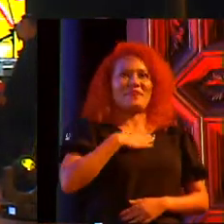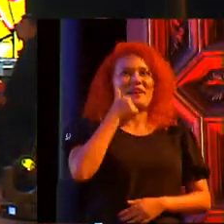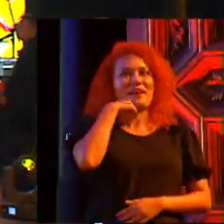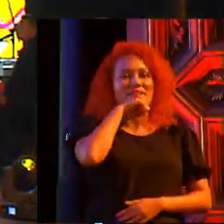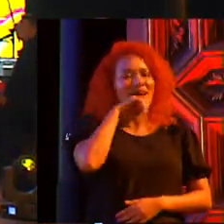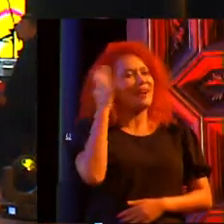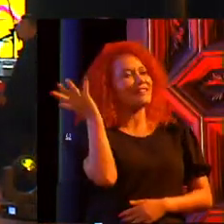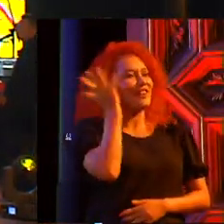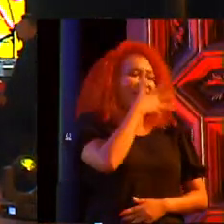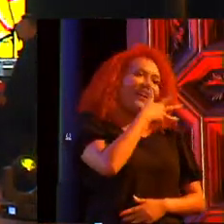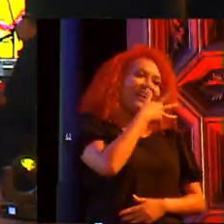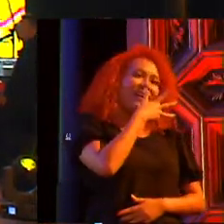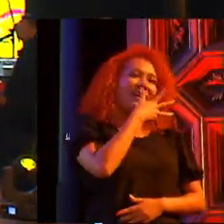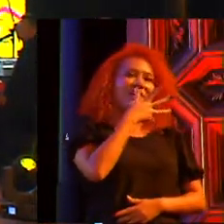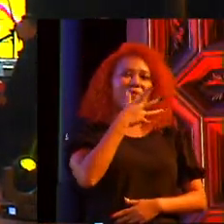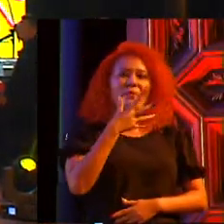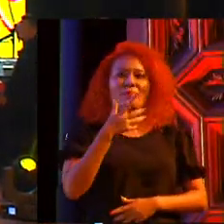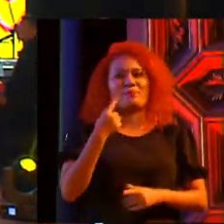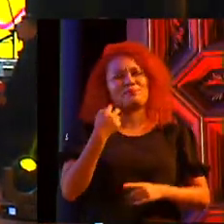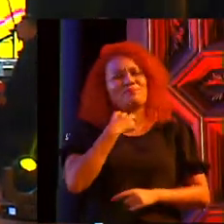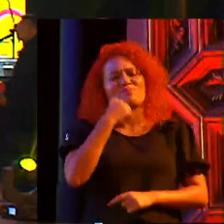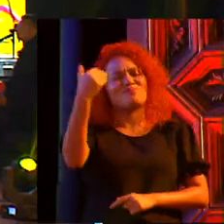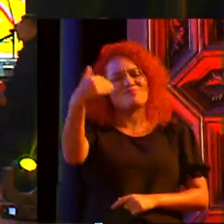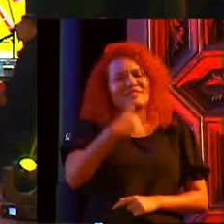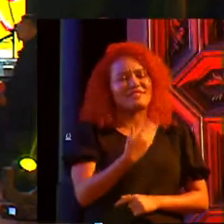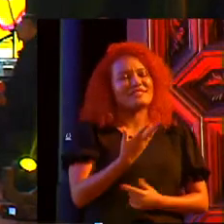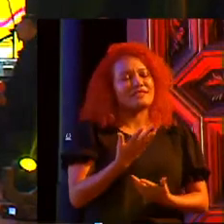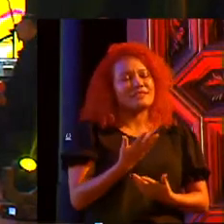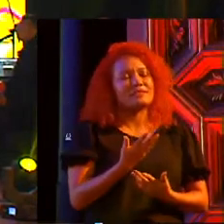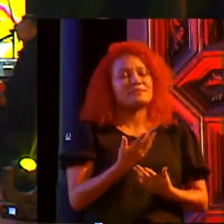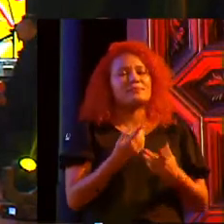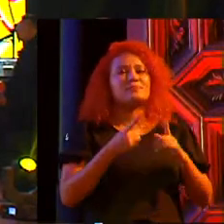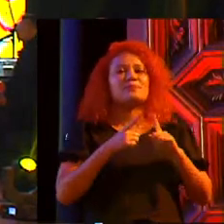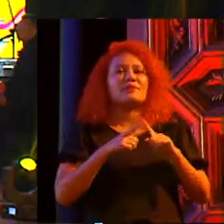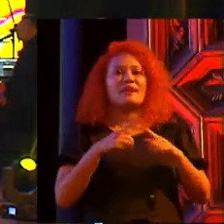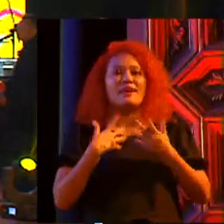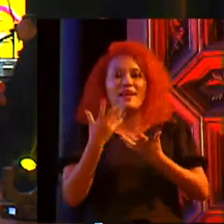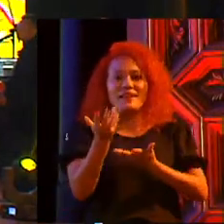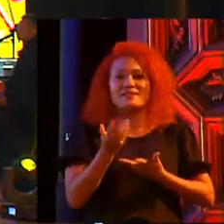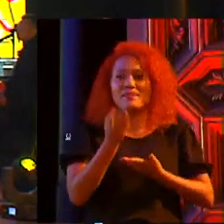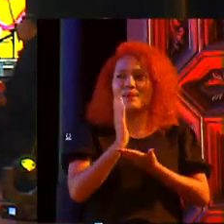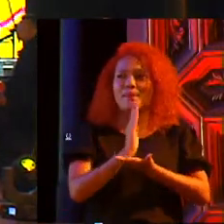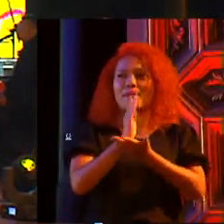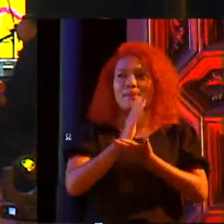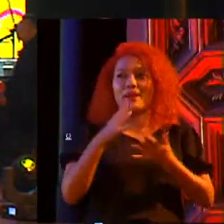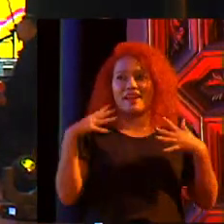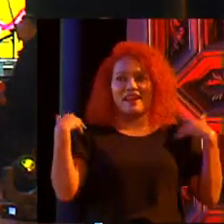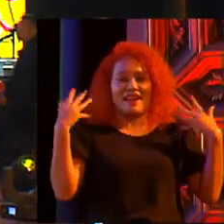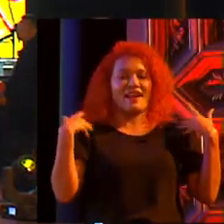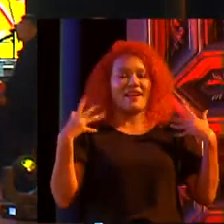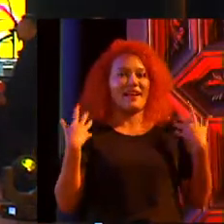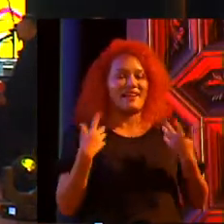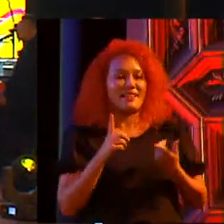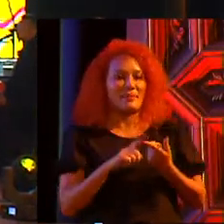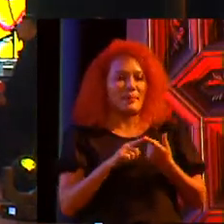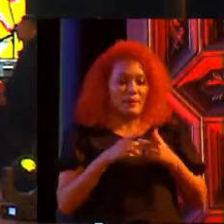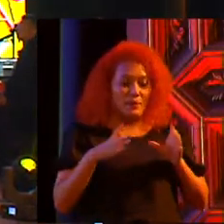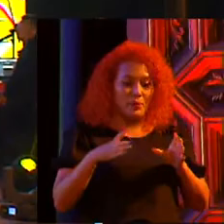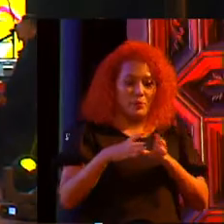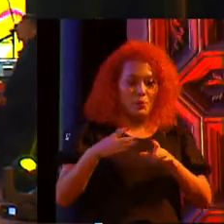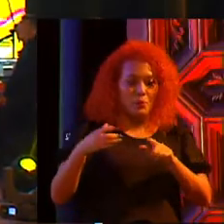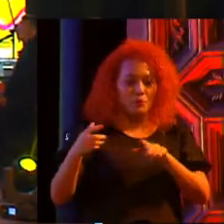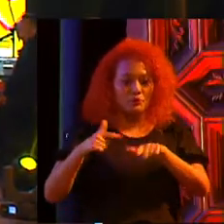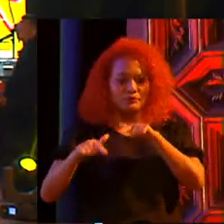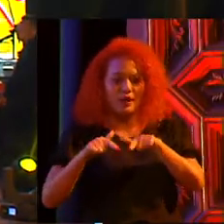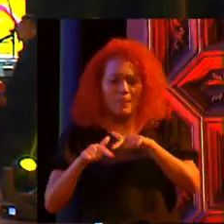Joel. No caso, ela não pôde vir, mas eu acho que receber esse prêmio é uma grande alegria para ela, quanto para a equipe dela, que está na